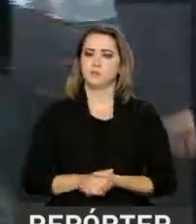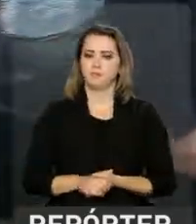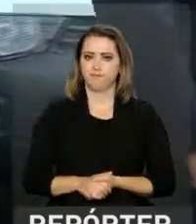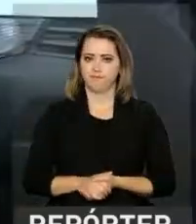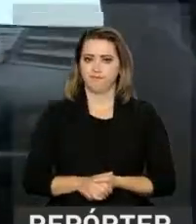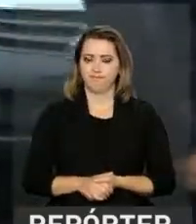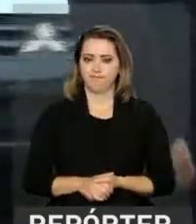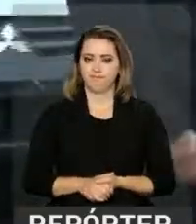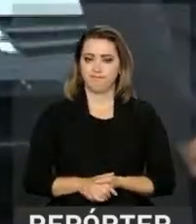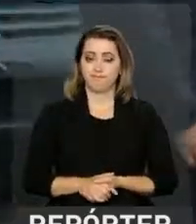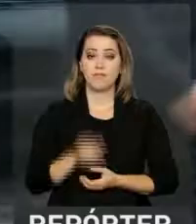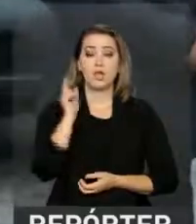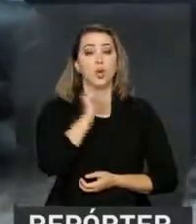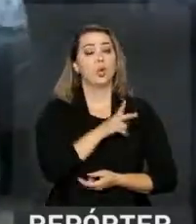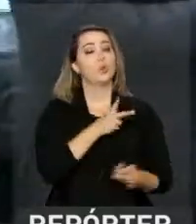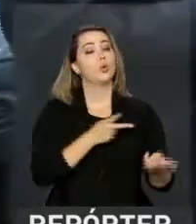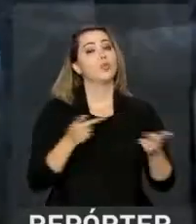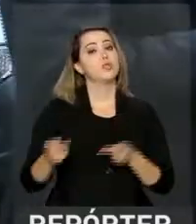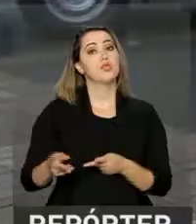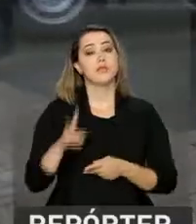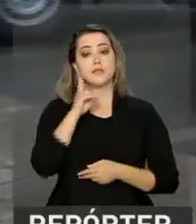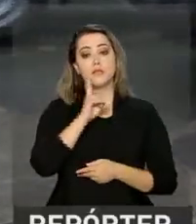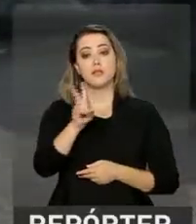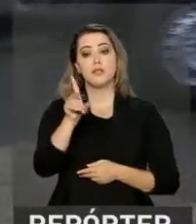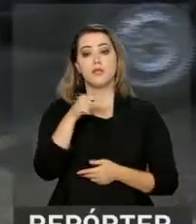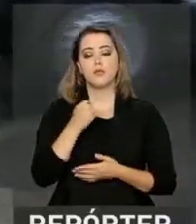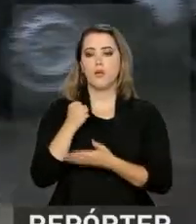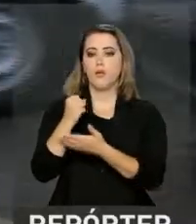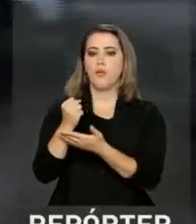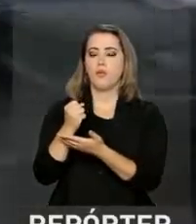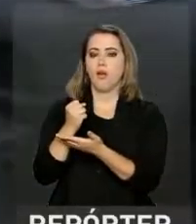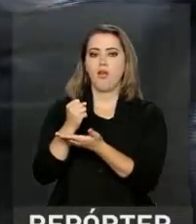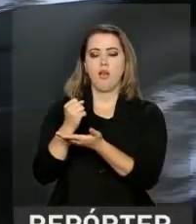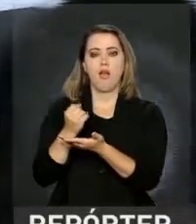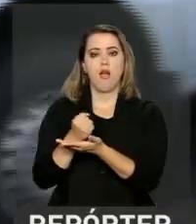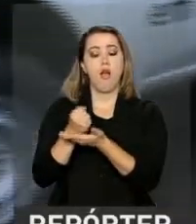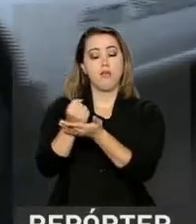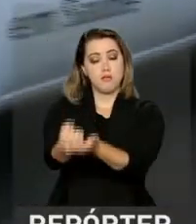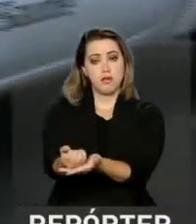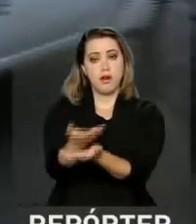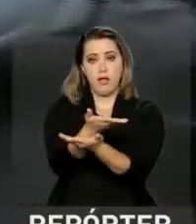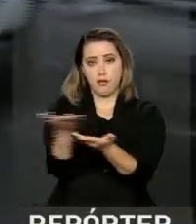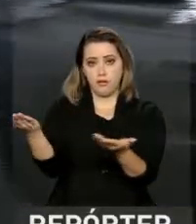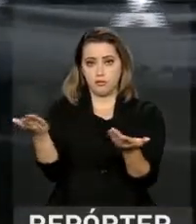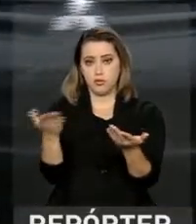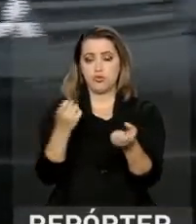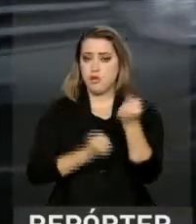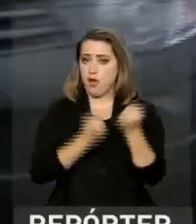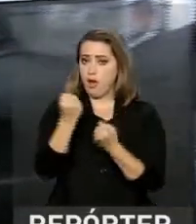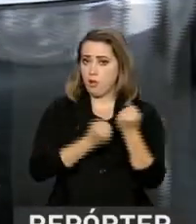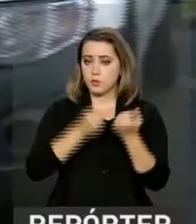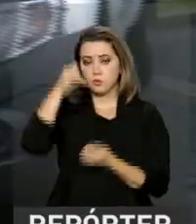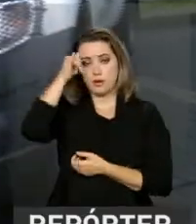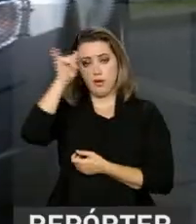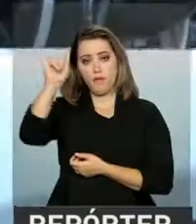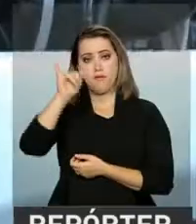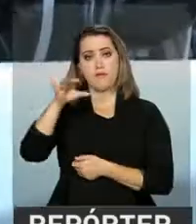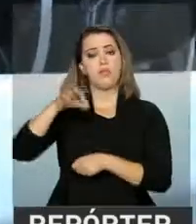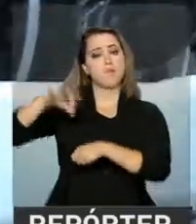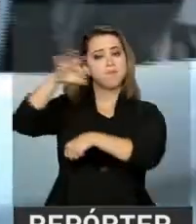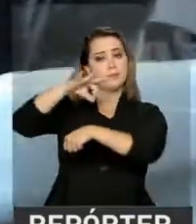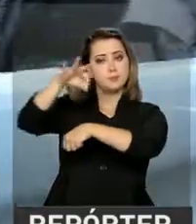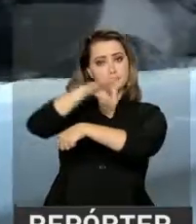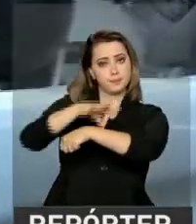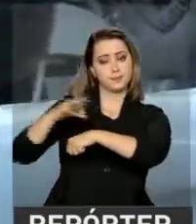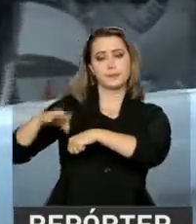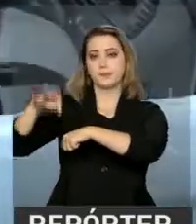visita ao Rio de Janeiro, Ricardo Barros acompanhou a entrega de caminhonetes para reforçar o combate ao mosquito Aedes aegypti. Ele